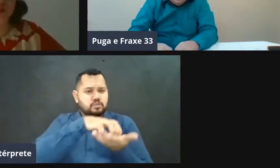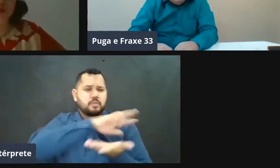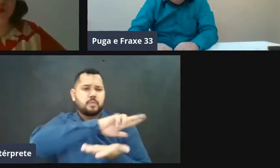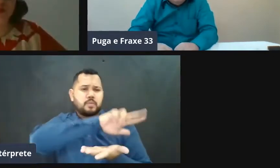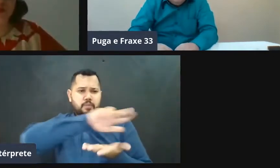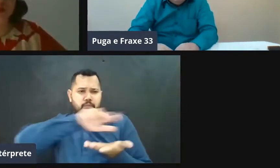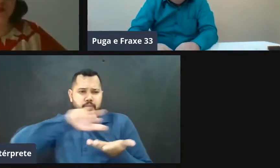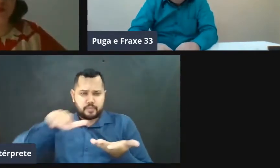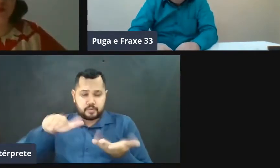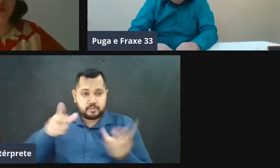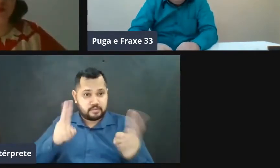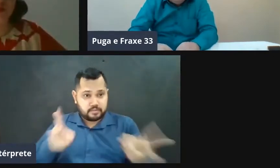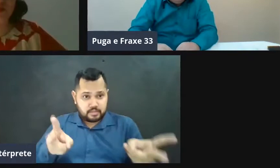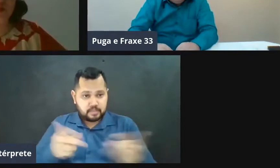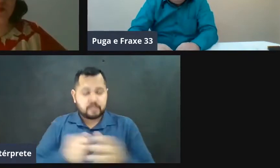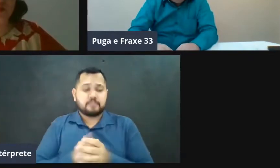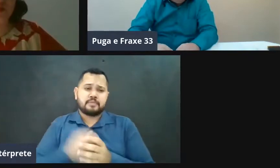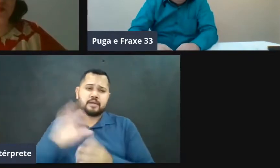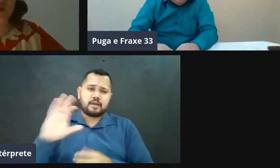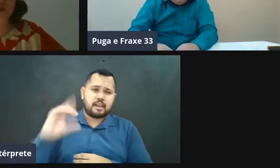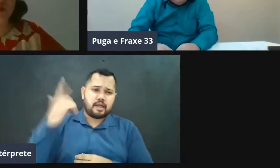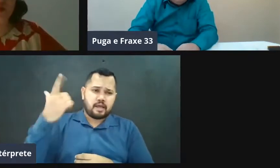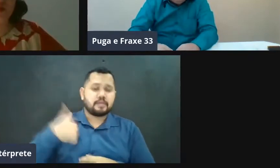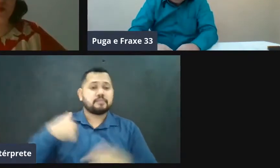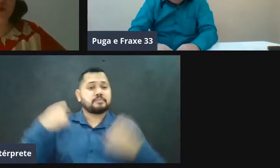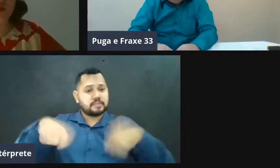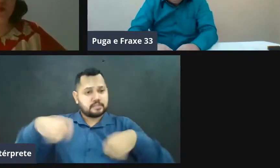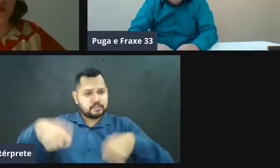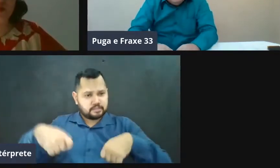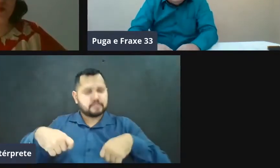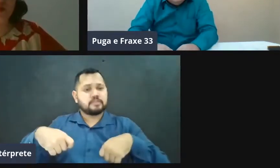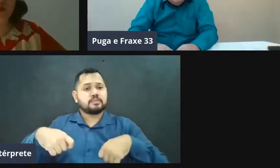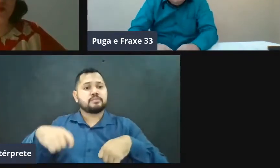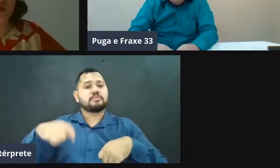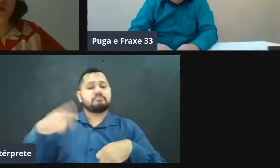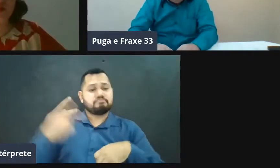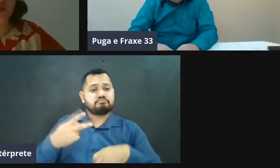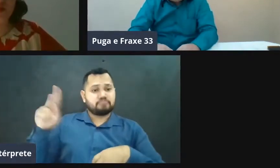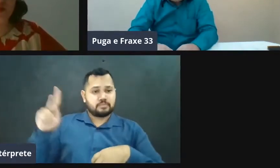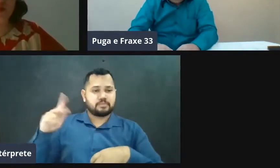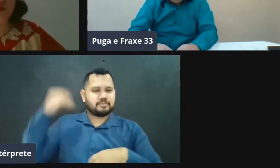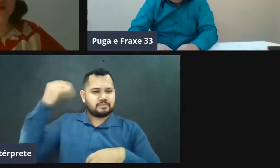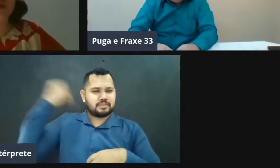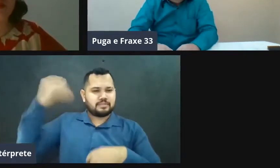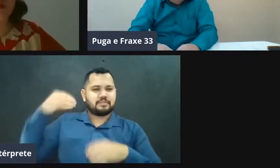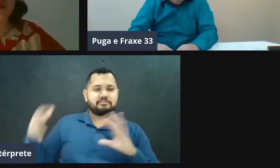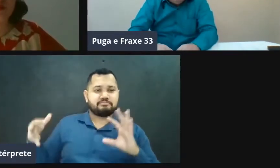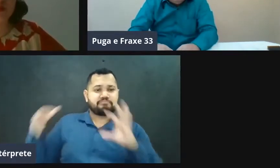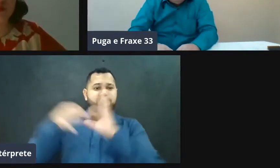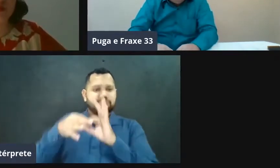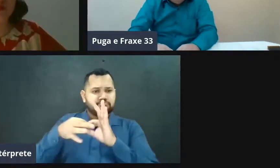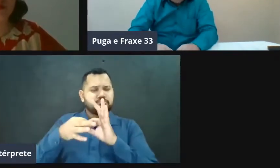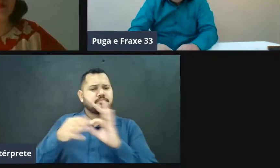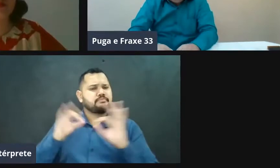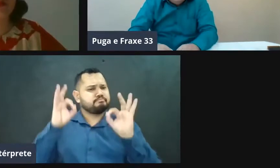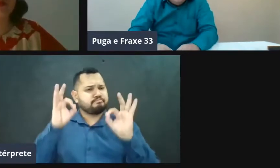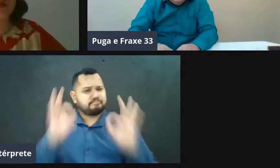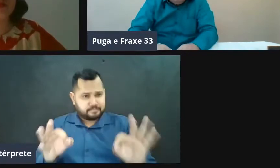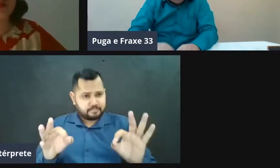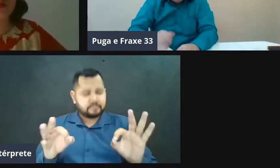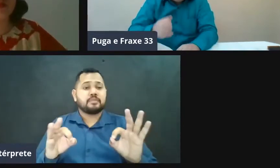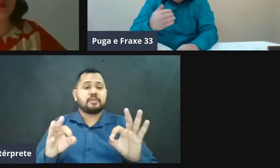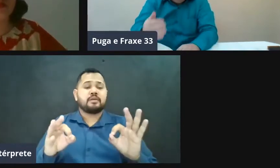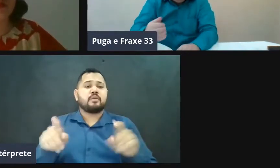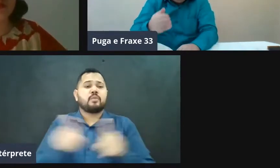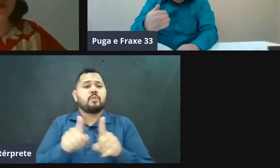e é claro que eu vou precisar contar muito com a sua experiência para que nós possamos exatamente